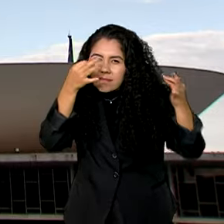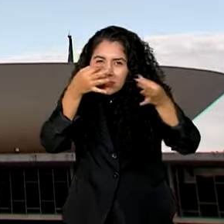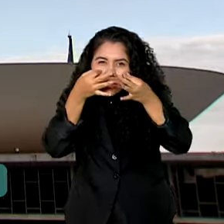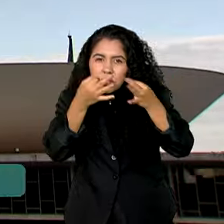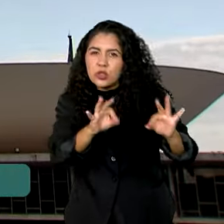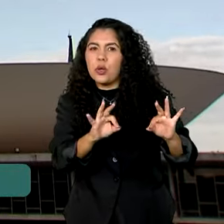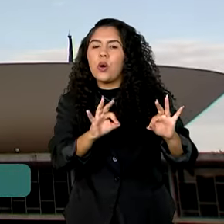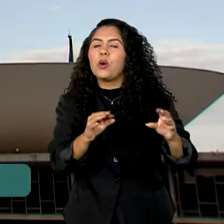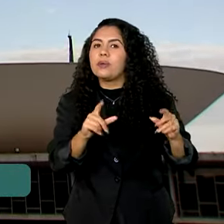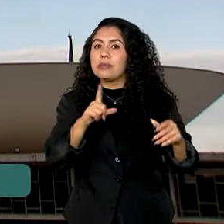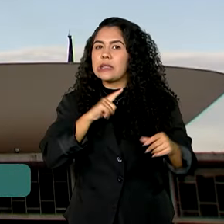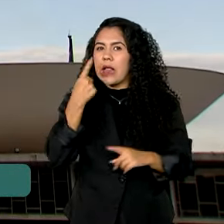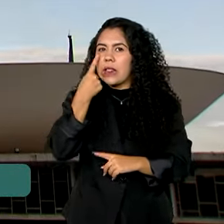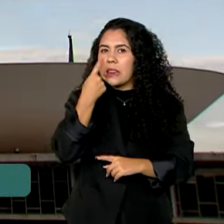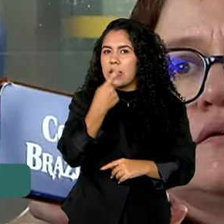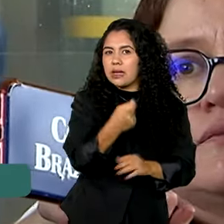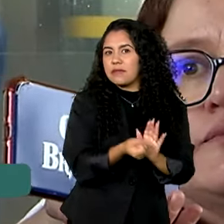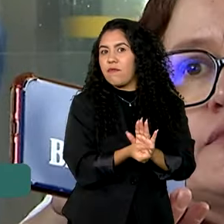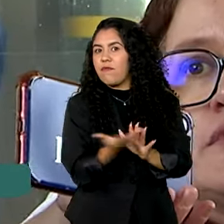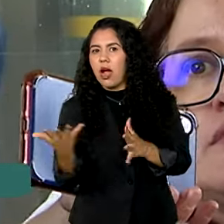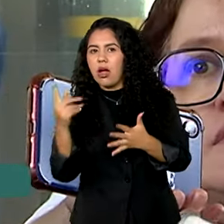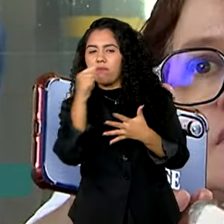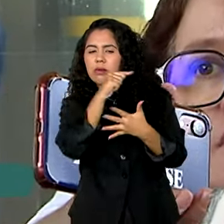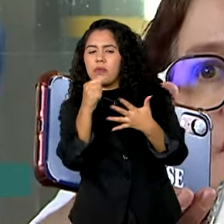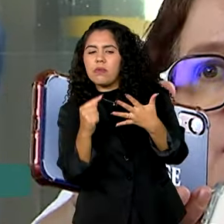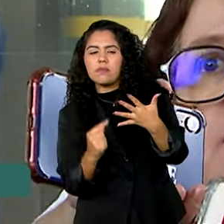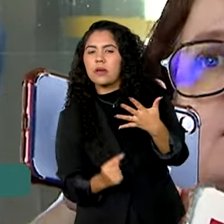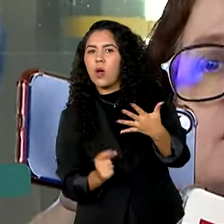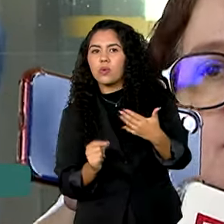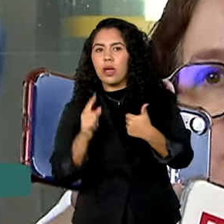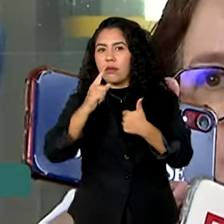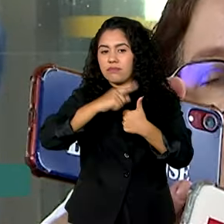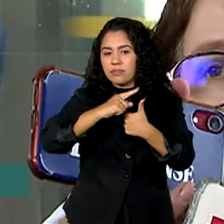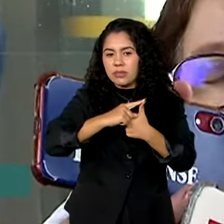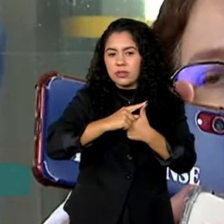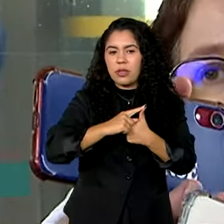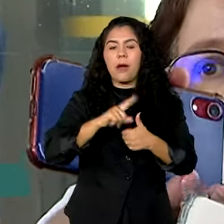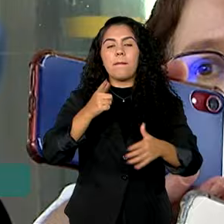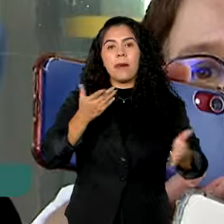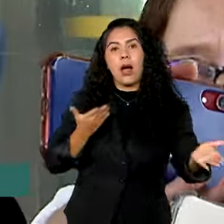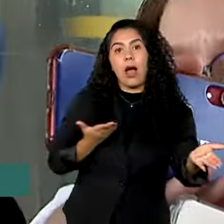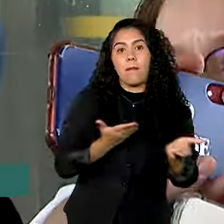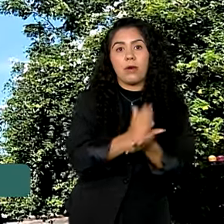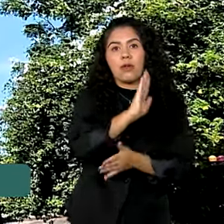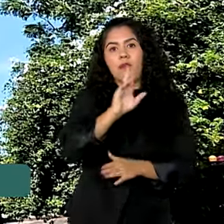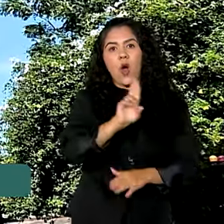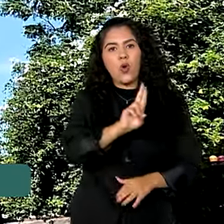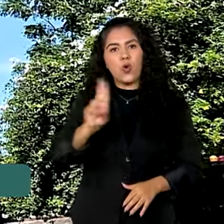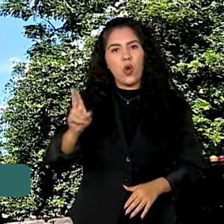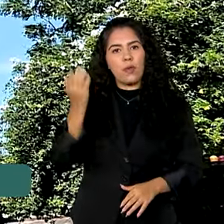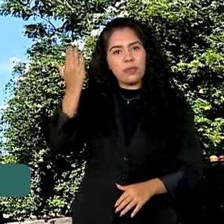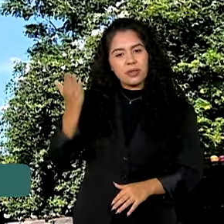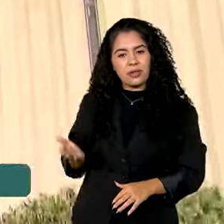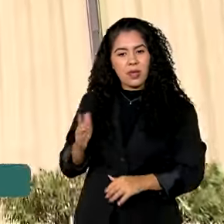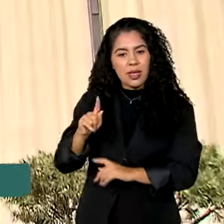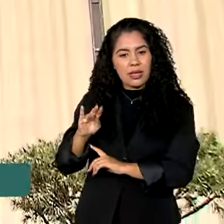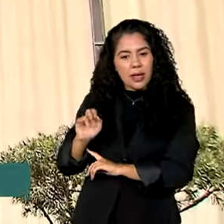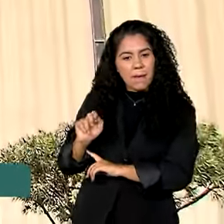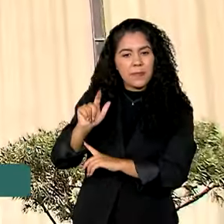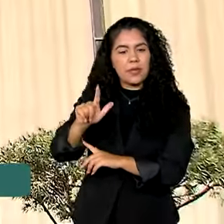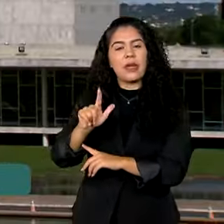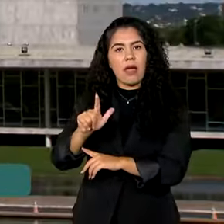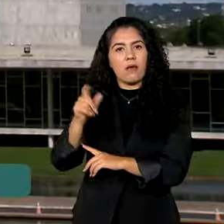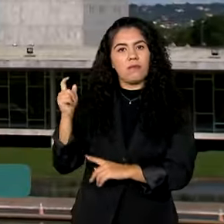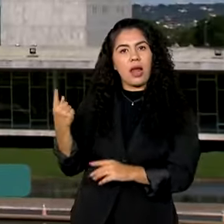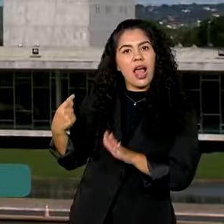interesses são muitos. Um deles, a aprovação do nome do economista Gabriel Galípolo para a presidência do Banco